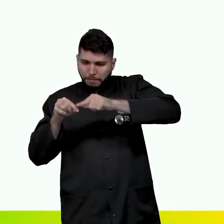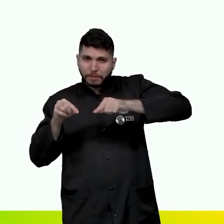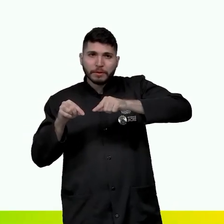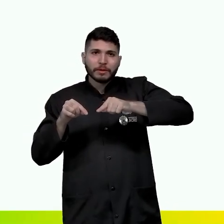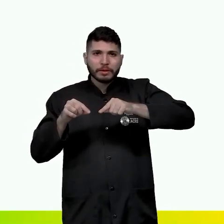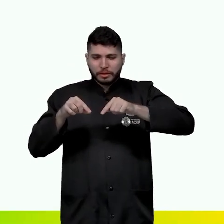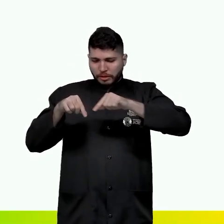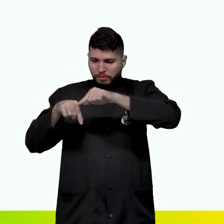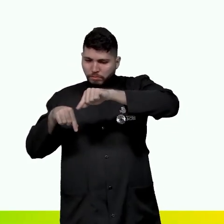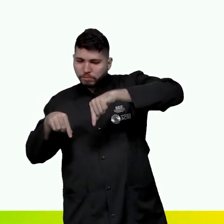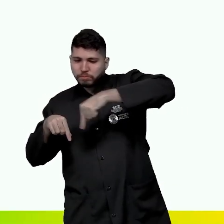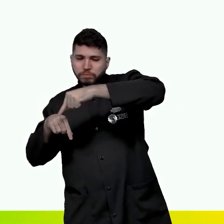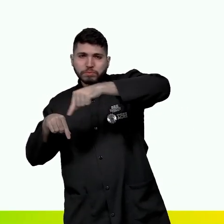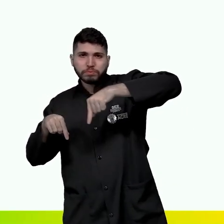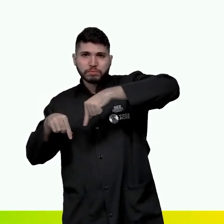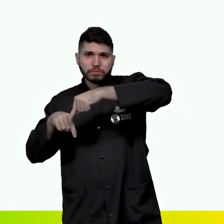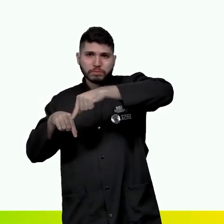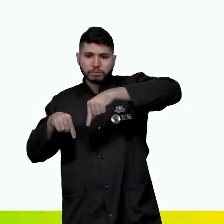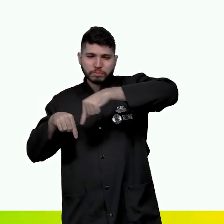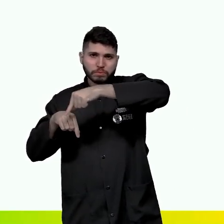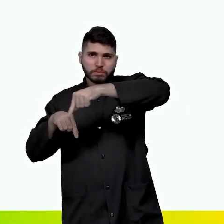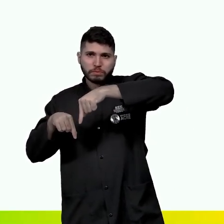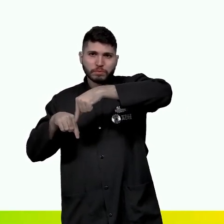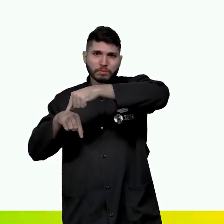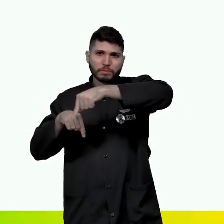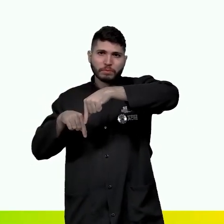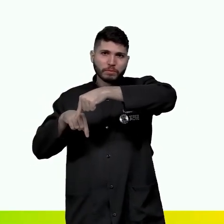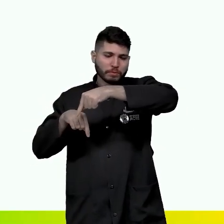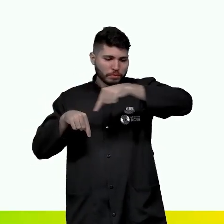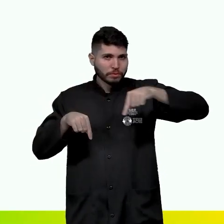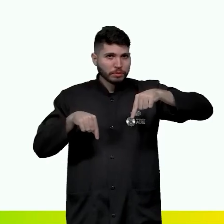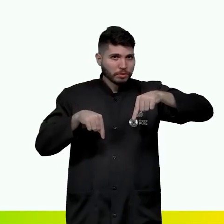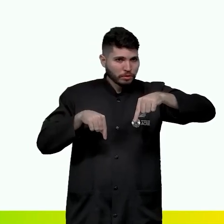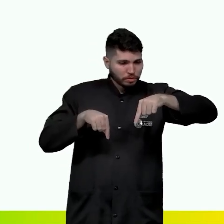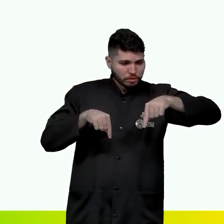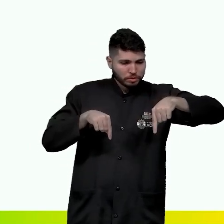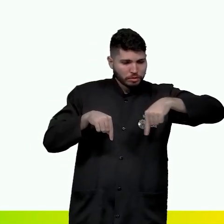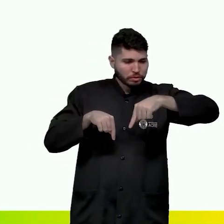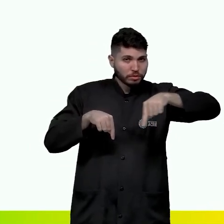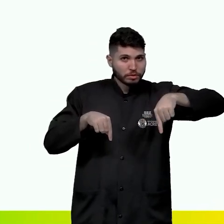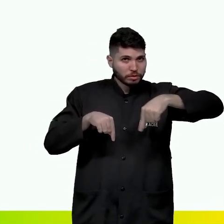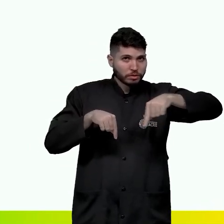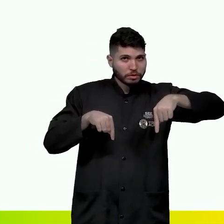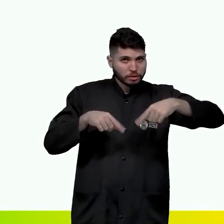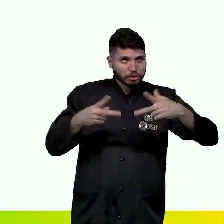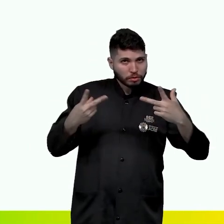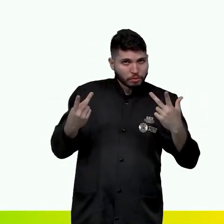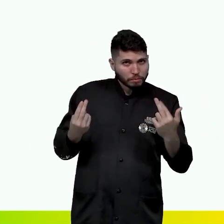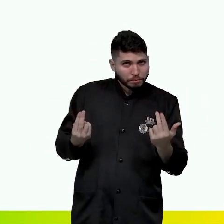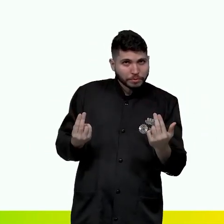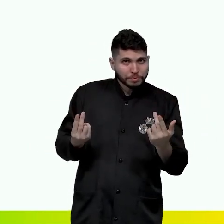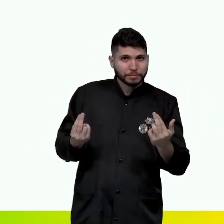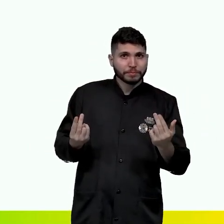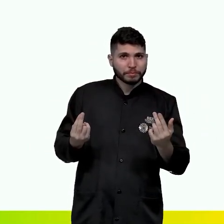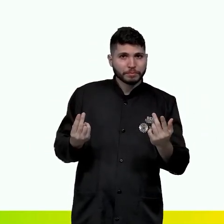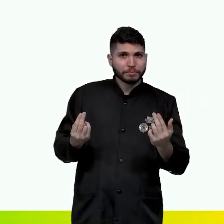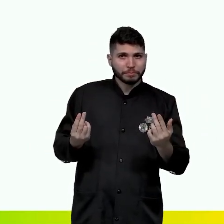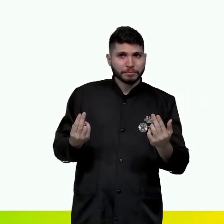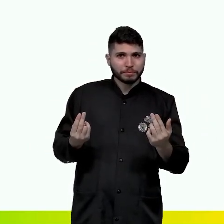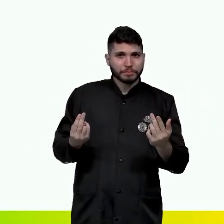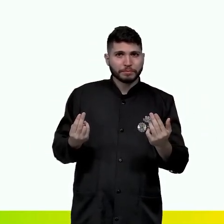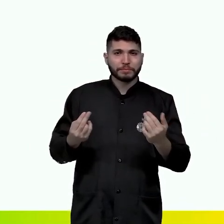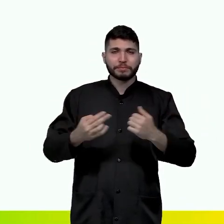todinho é o comprimento da circunferência, que é 2πr.